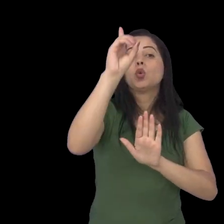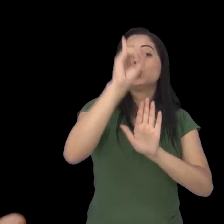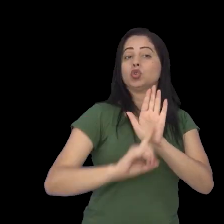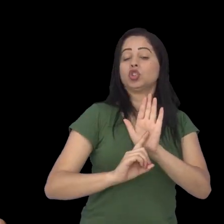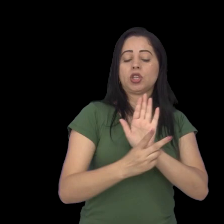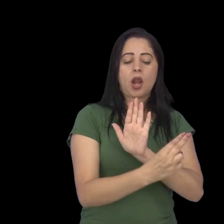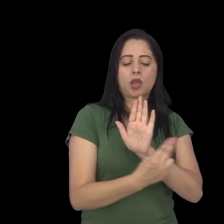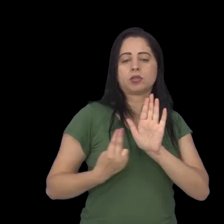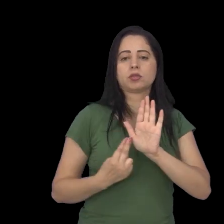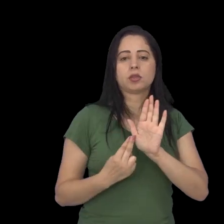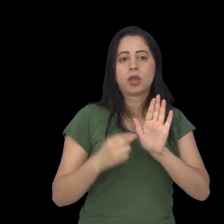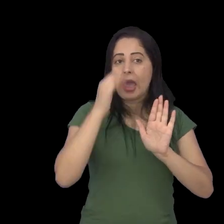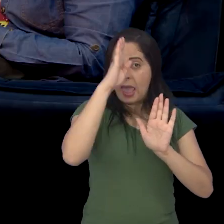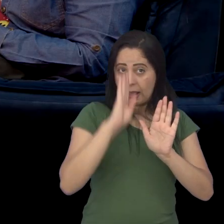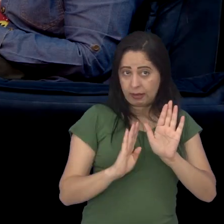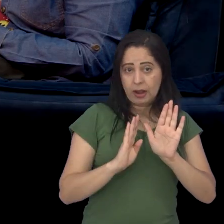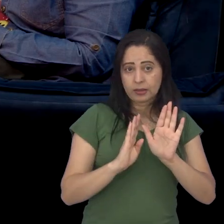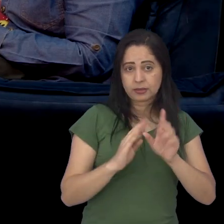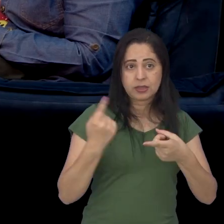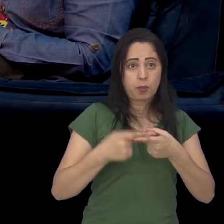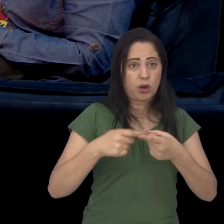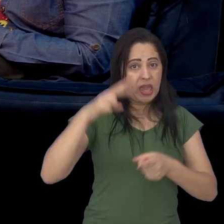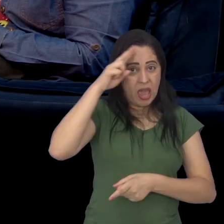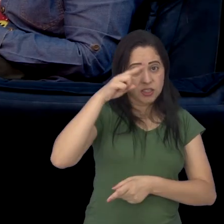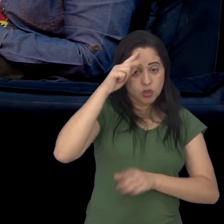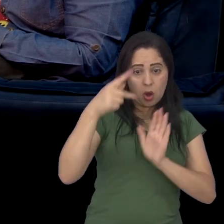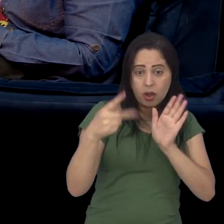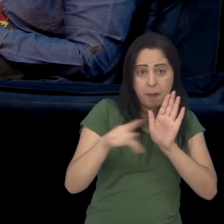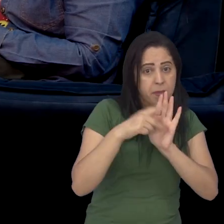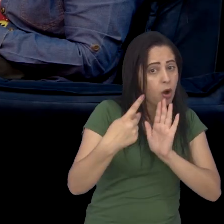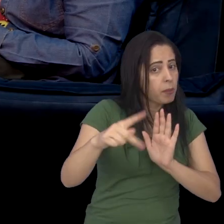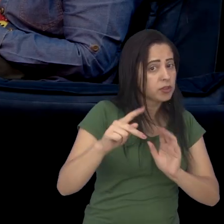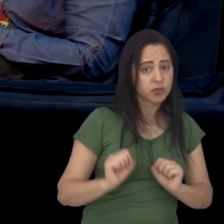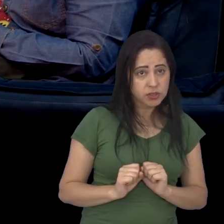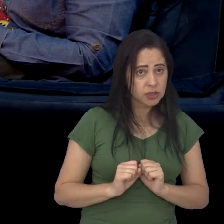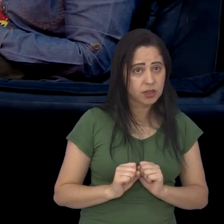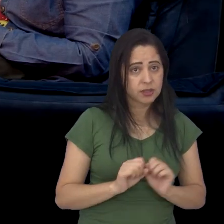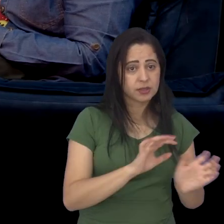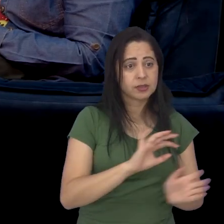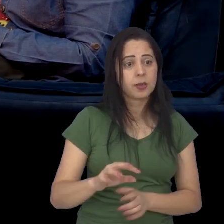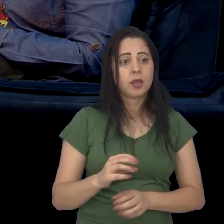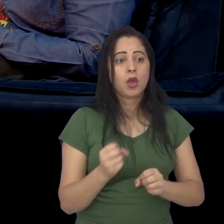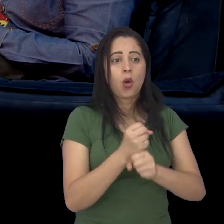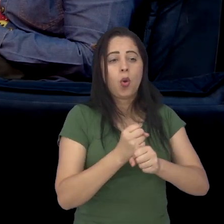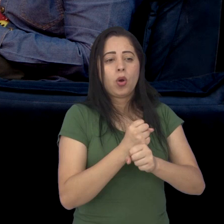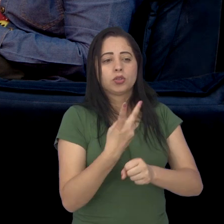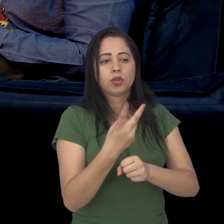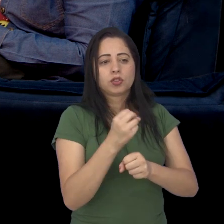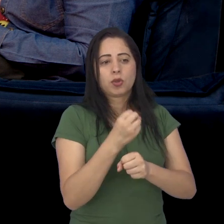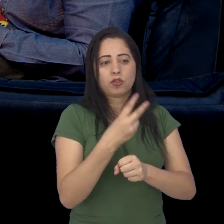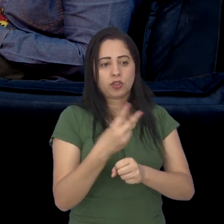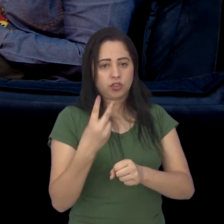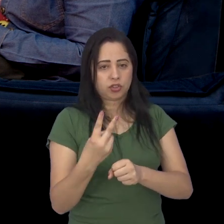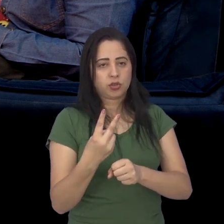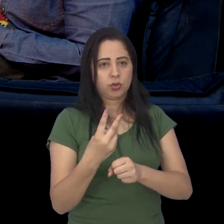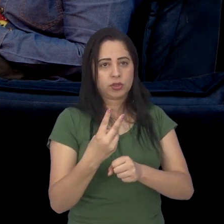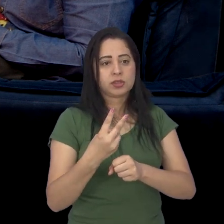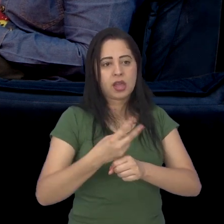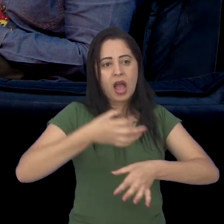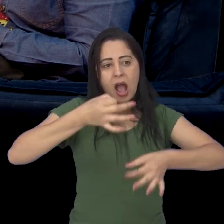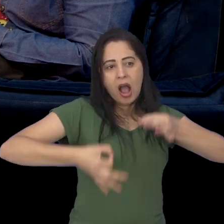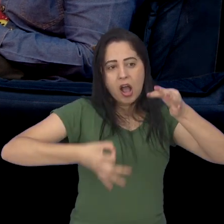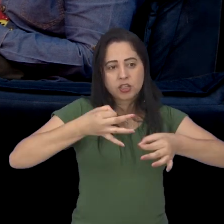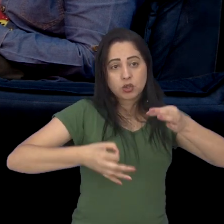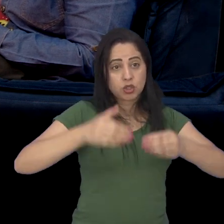né, gratuitamente, porque a história é de vocês. E esse ano de 2022, a Justiça Eleitoral está completando 90